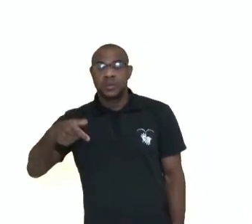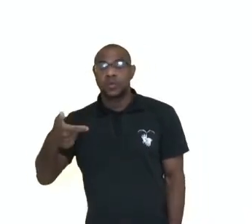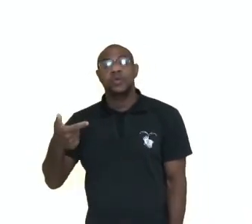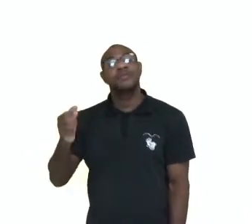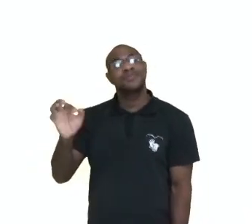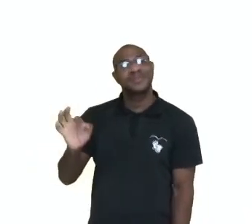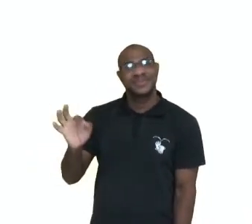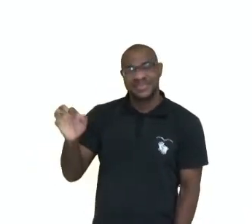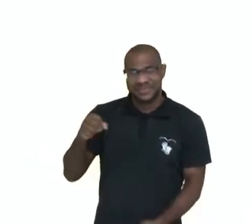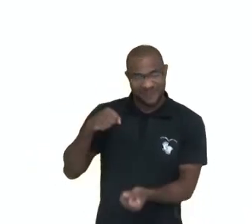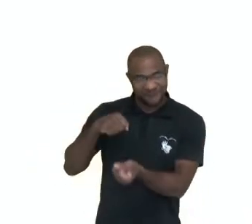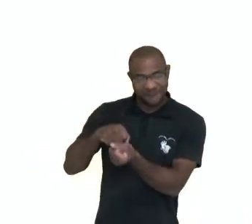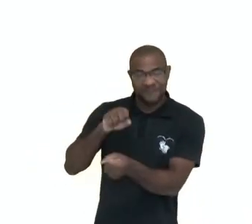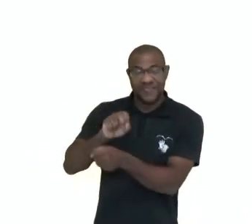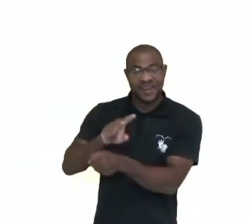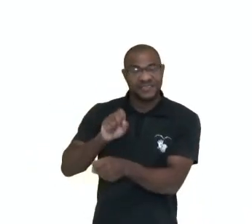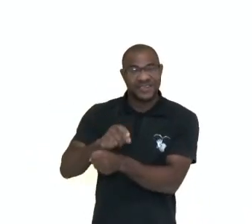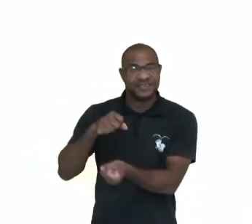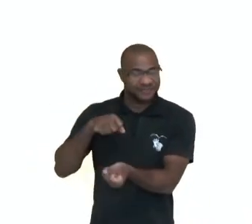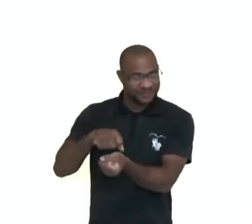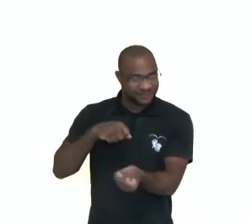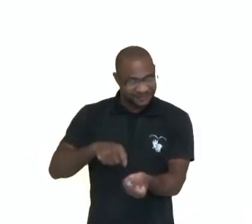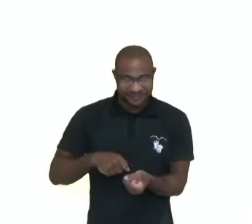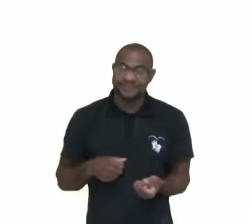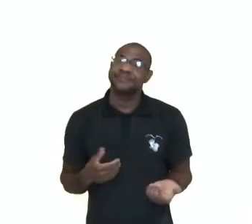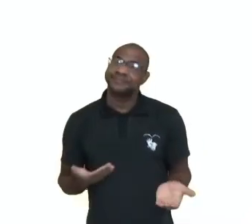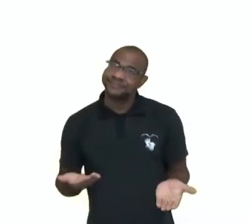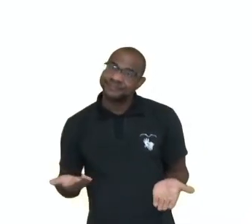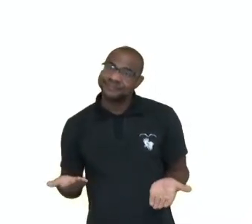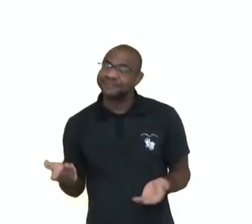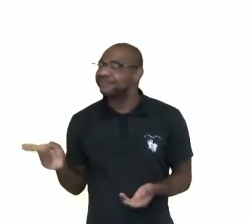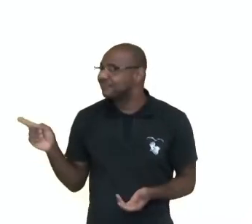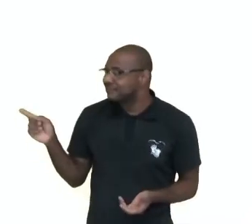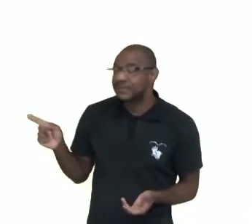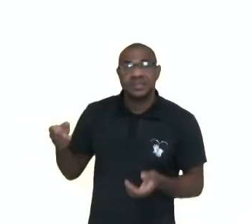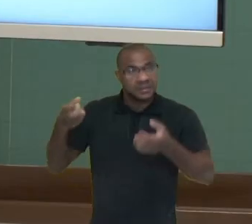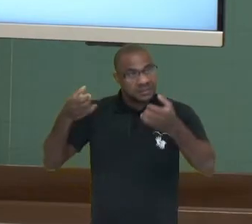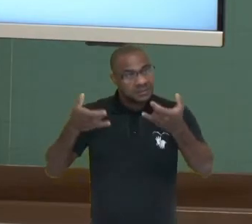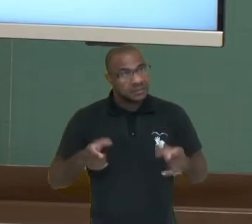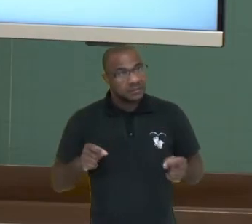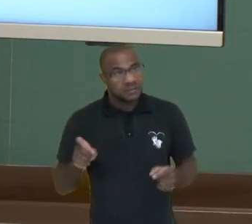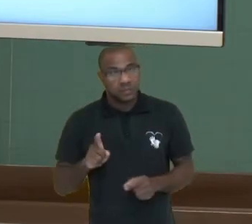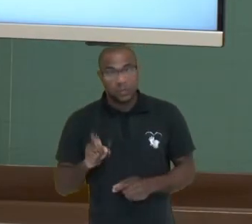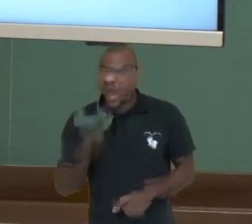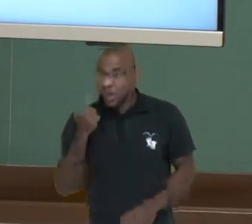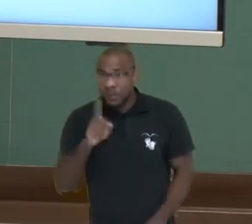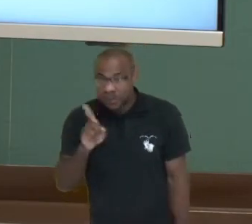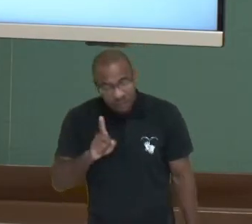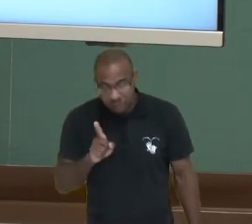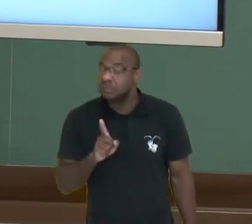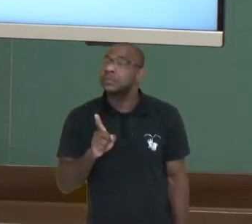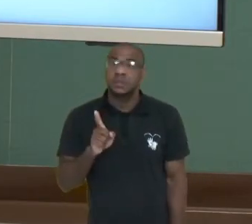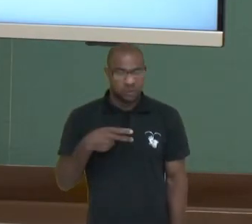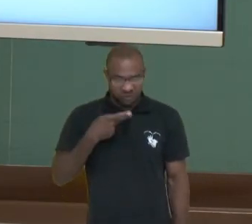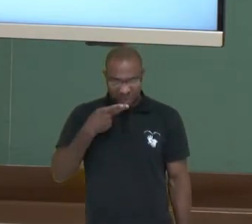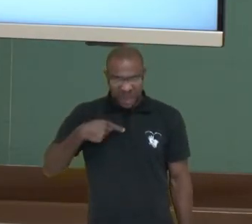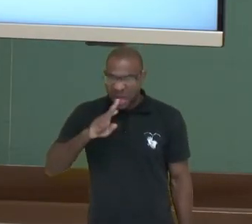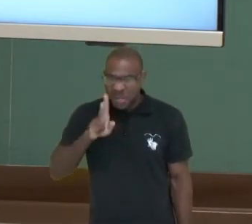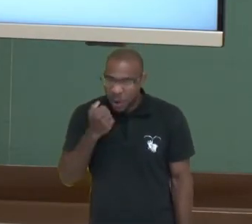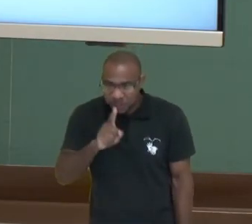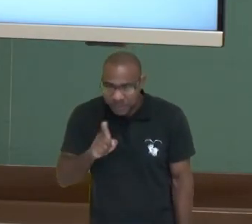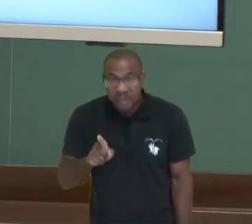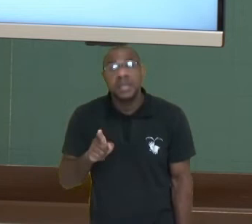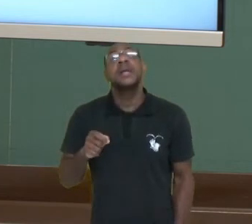54,2%. Sim, resíduos de agrotóxicos. Eu estou falando para não comer por conta disso? Não, você